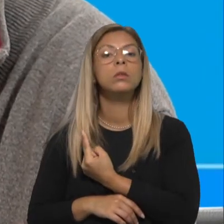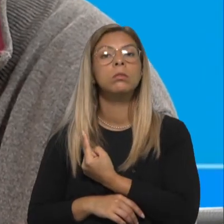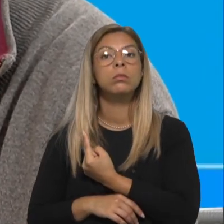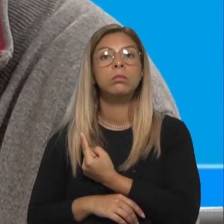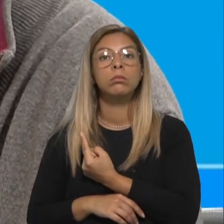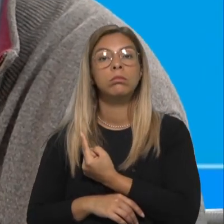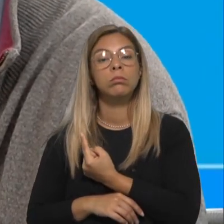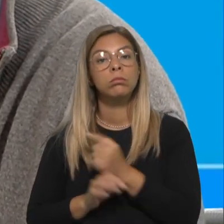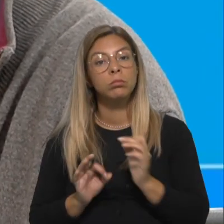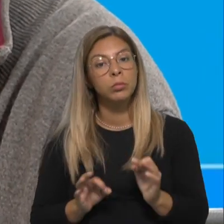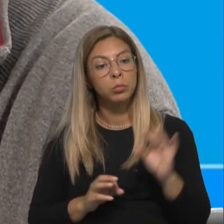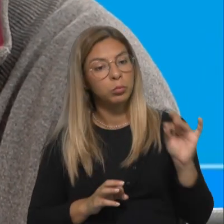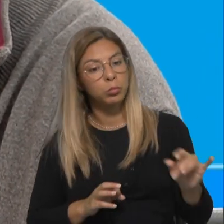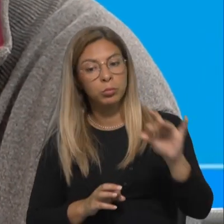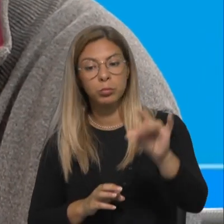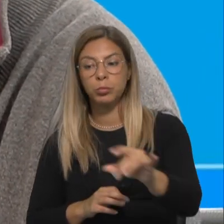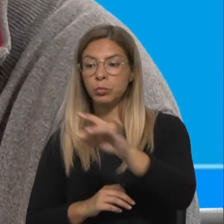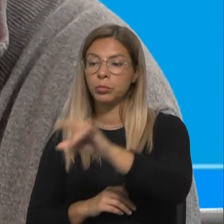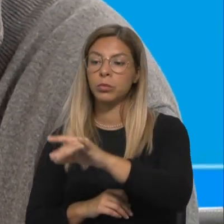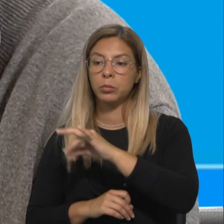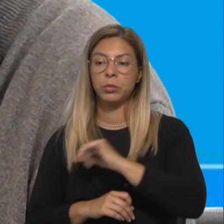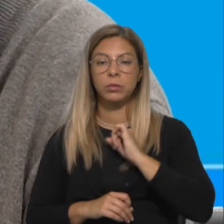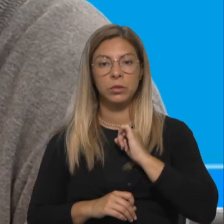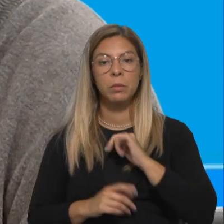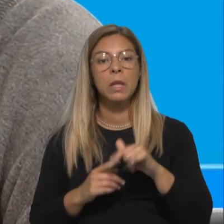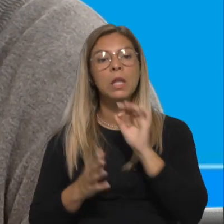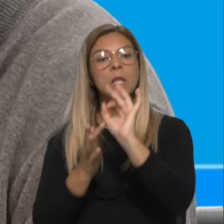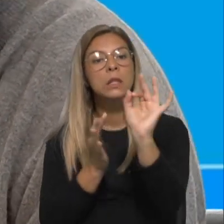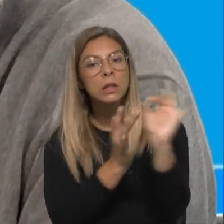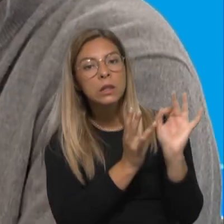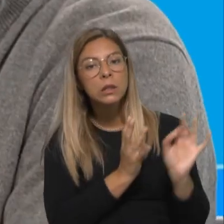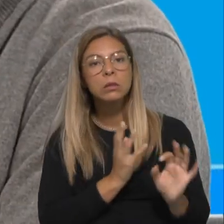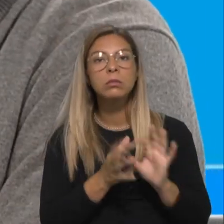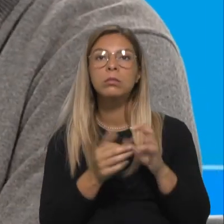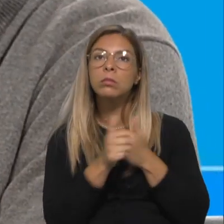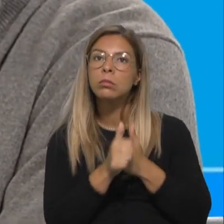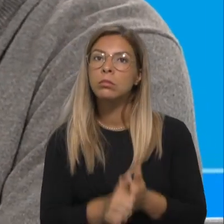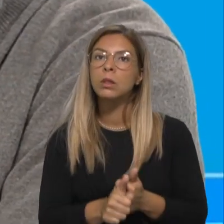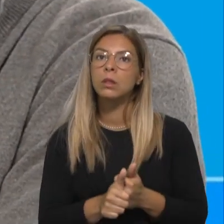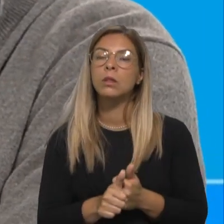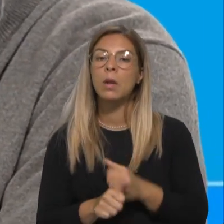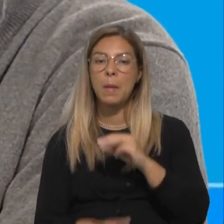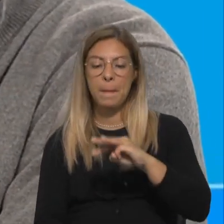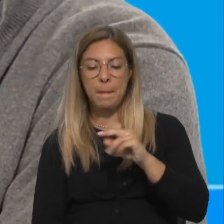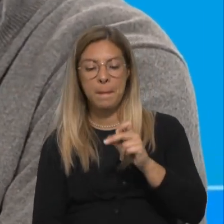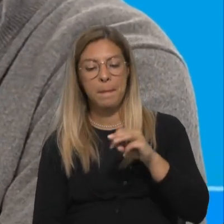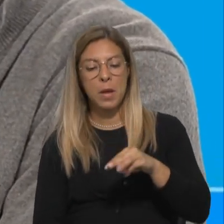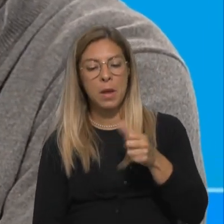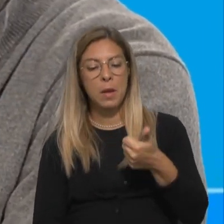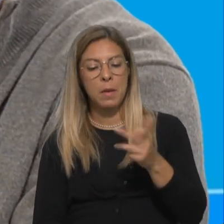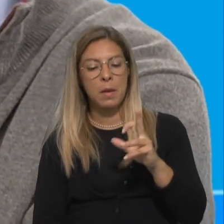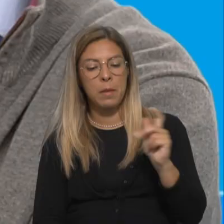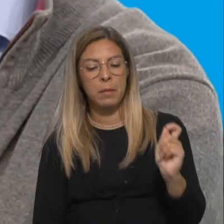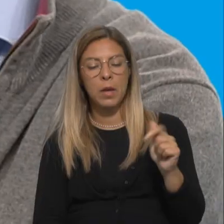E localmente, para mim, a característica diferente, se calhar, de Mambré é que não